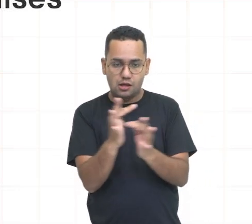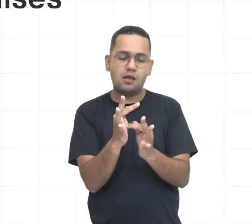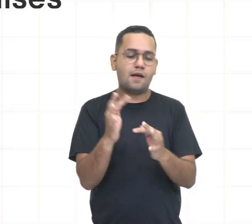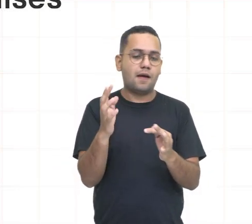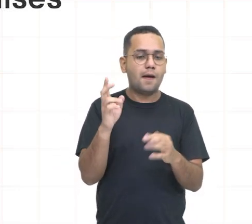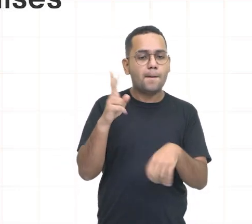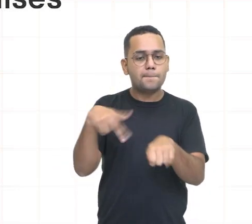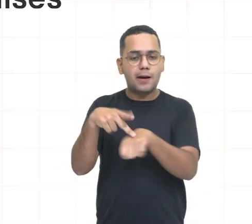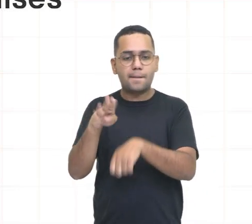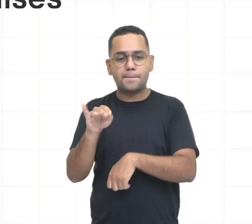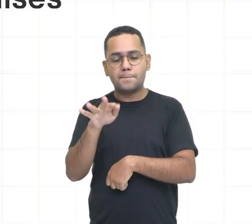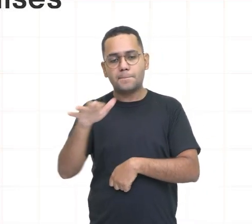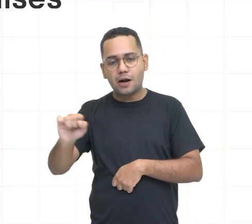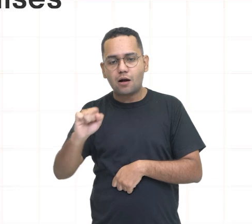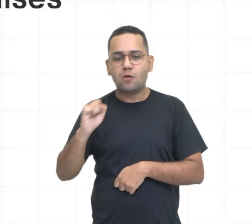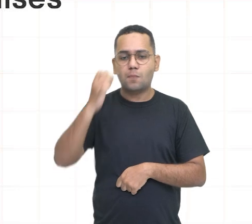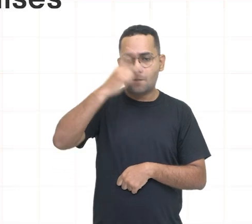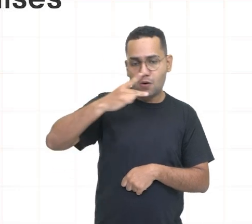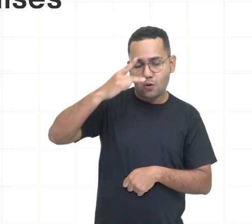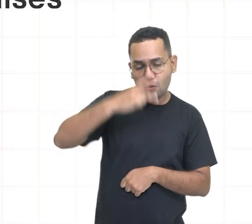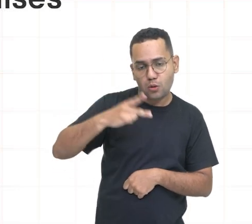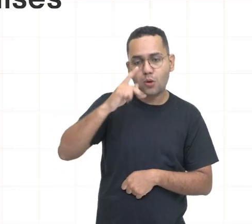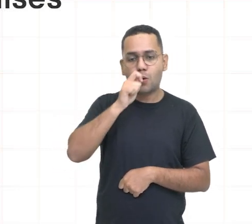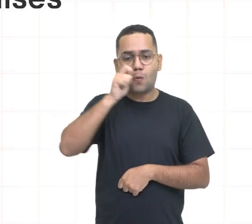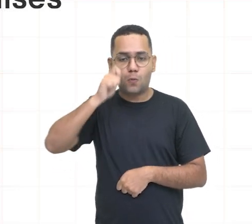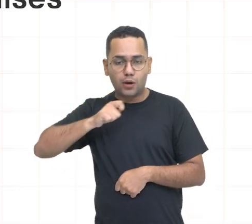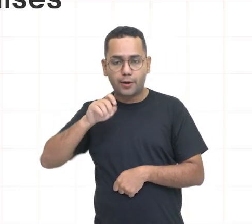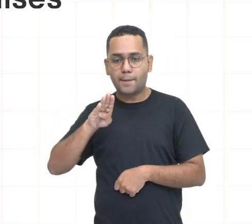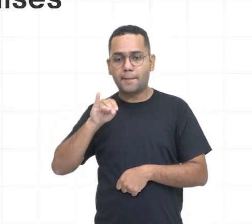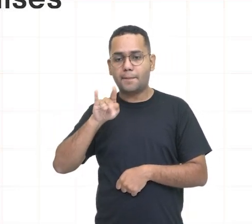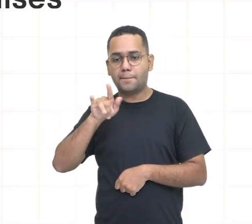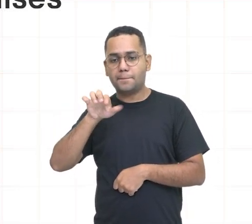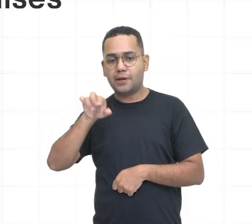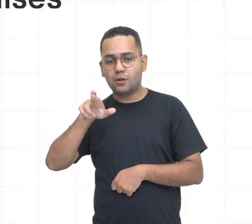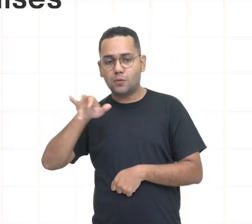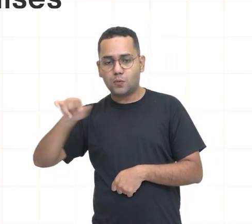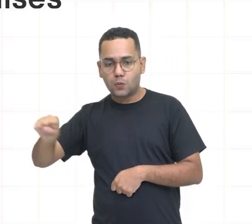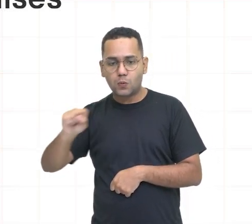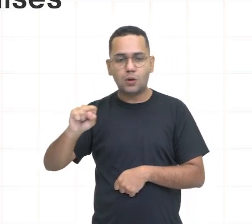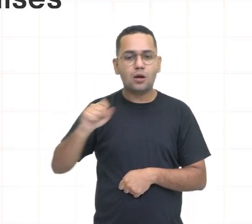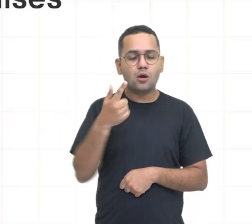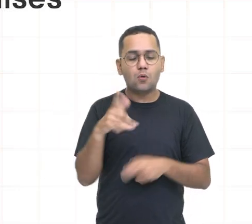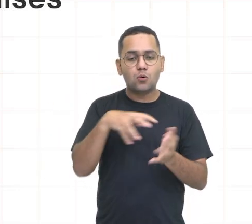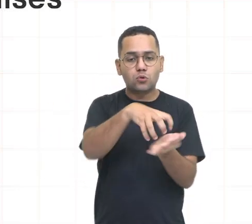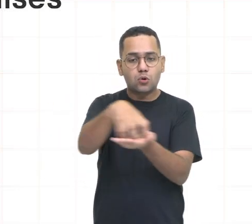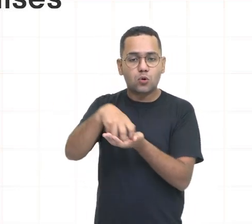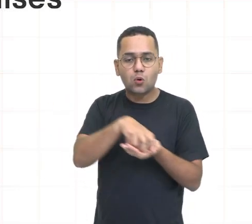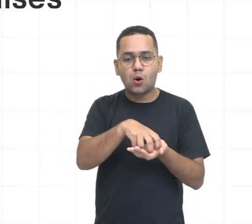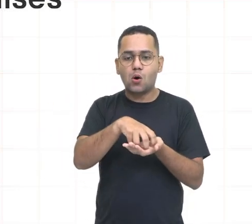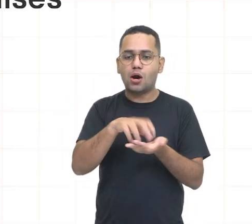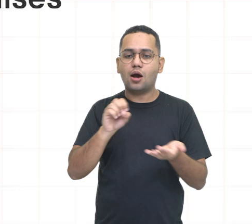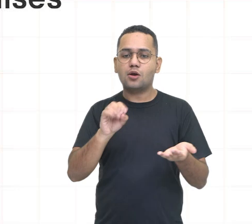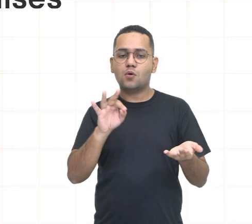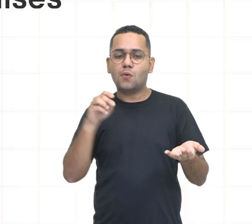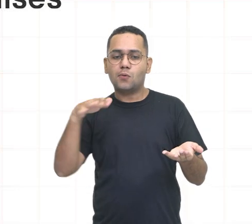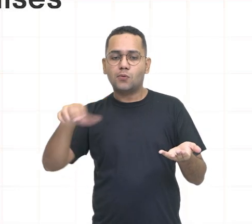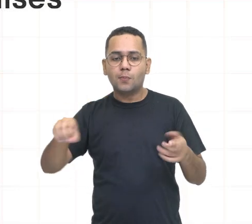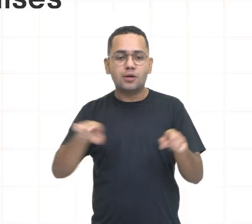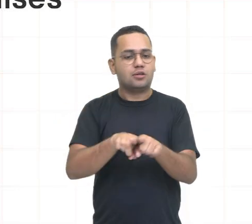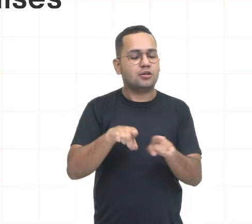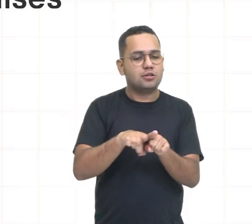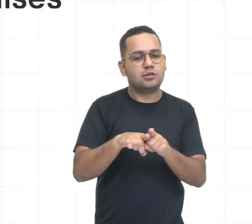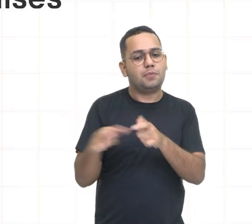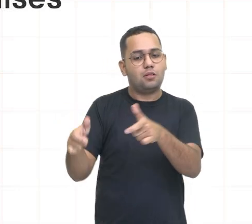Polônia, Ucrânia e Bielorrússia, além de distritos do Império Otomano e da região da Geórgia. Gente,